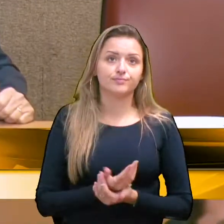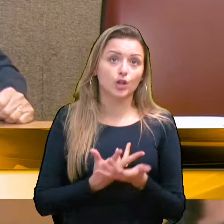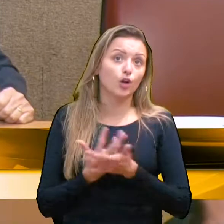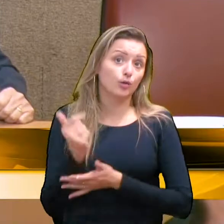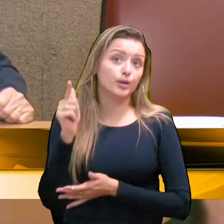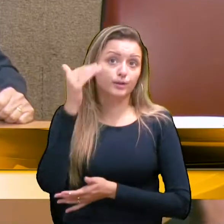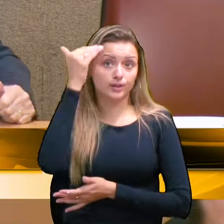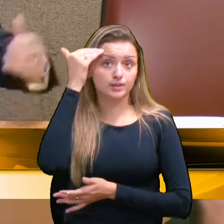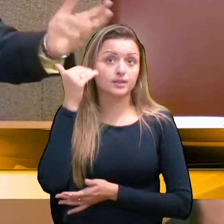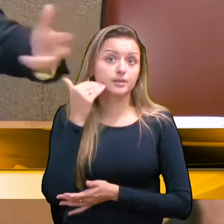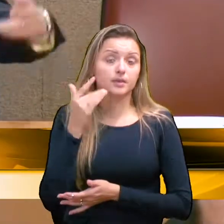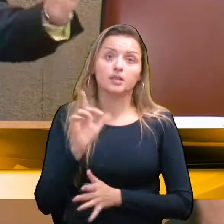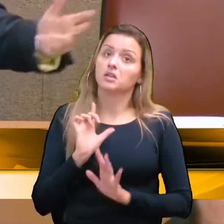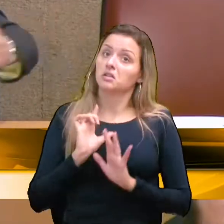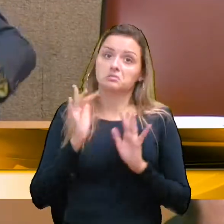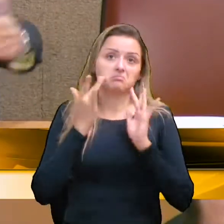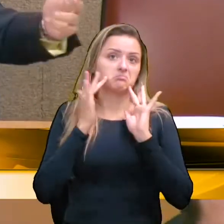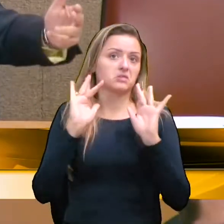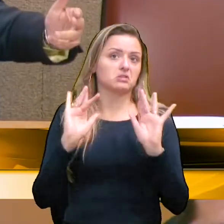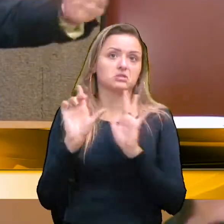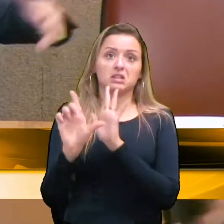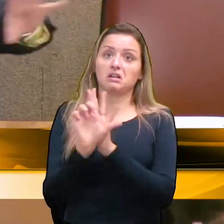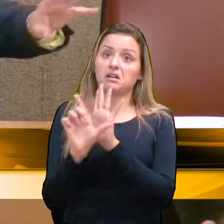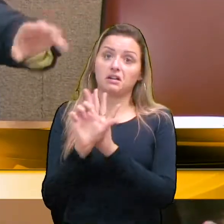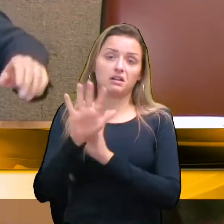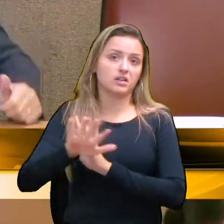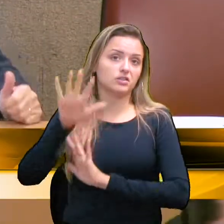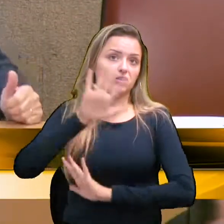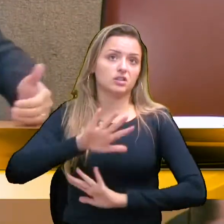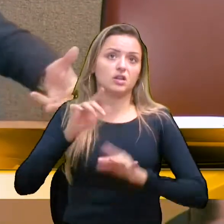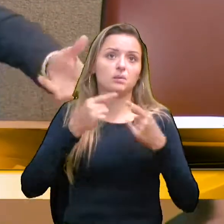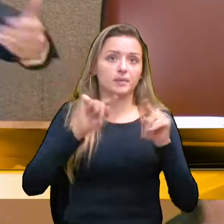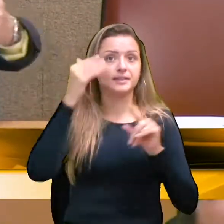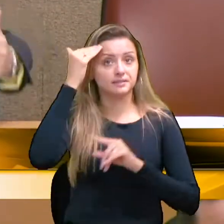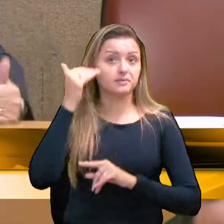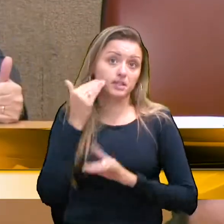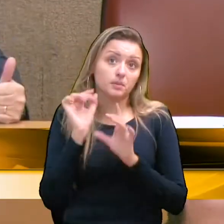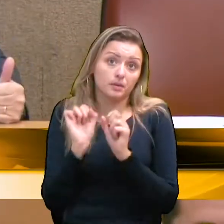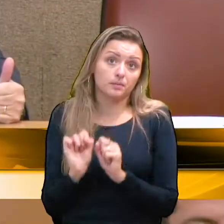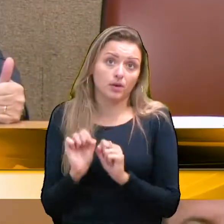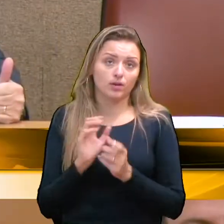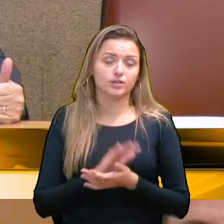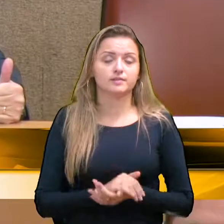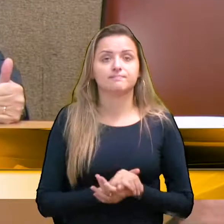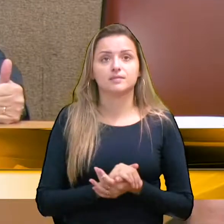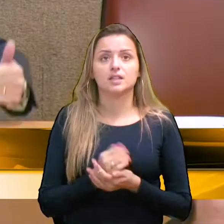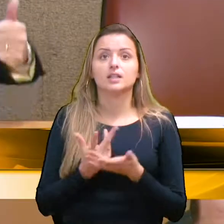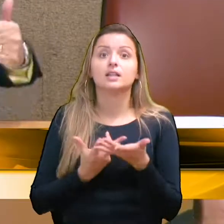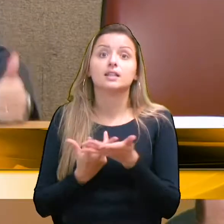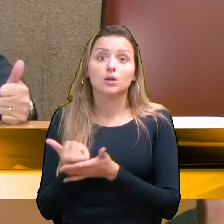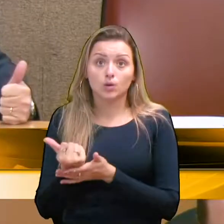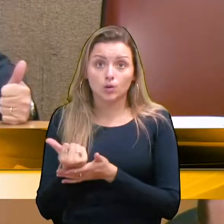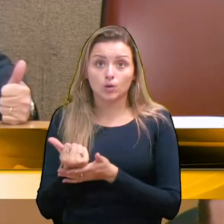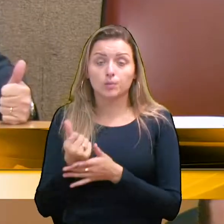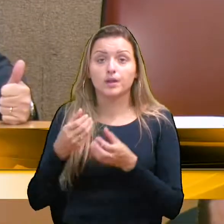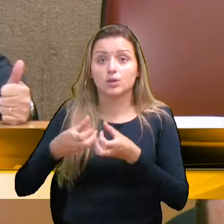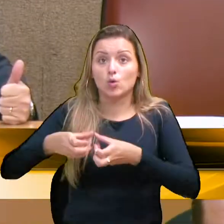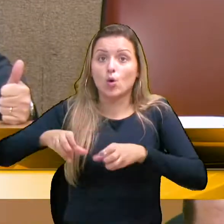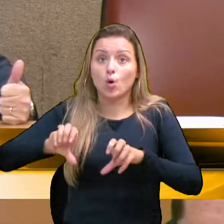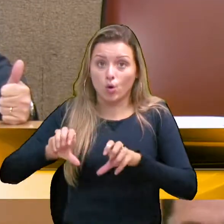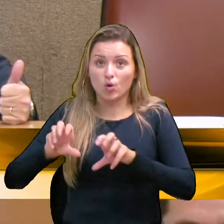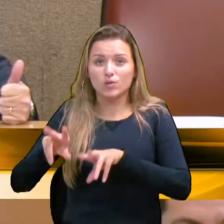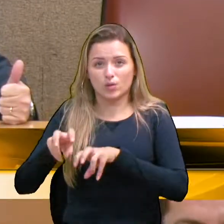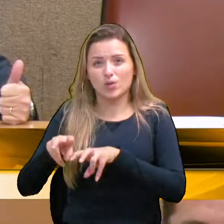E tem um pessoal, não sei, lá a lei é para todo mundo, mas Santa Maria pode. Estão comprando ovos de